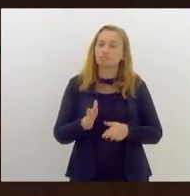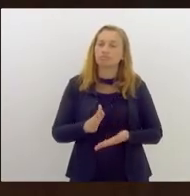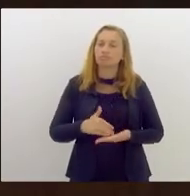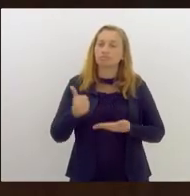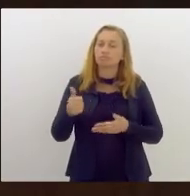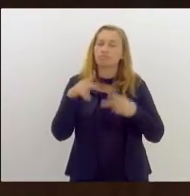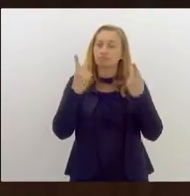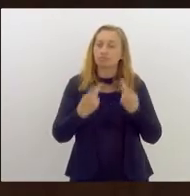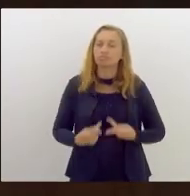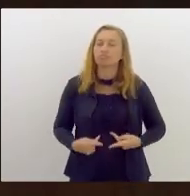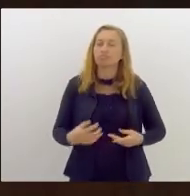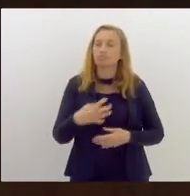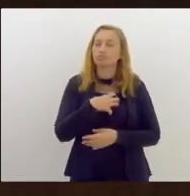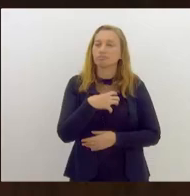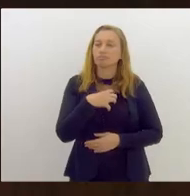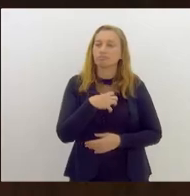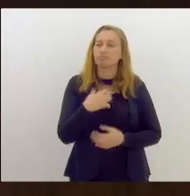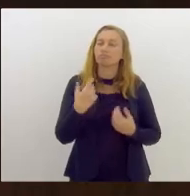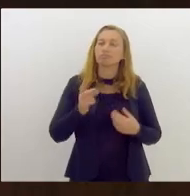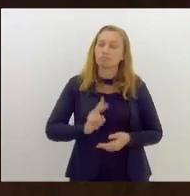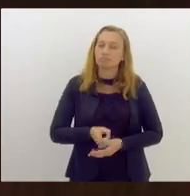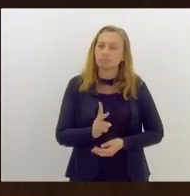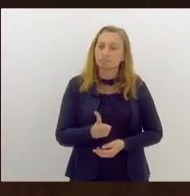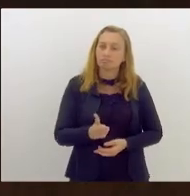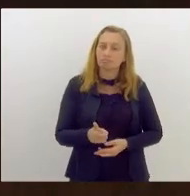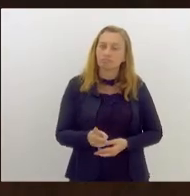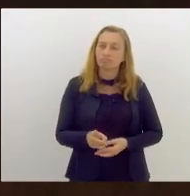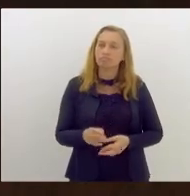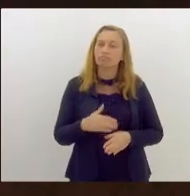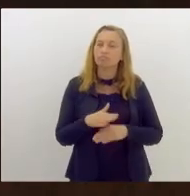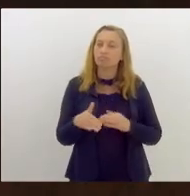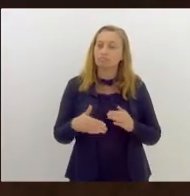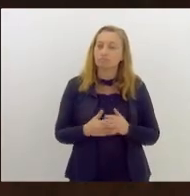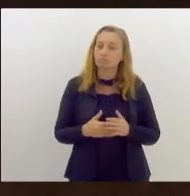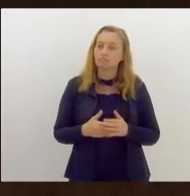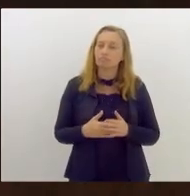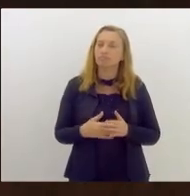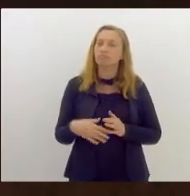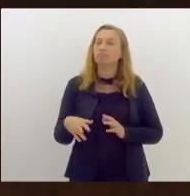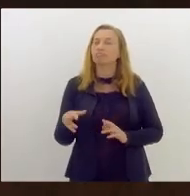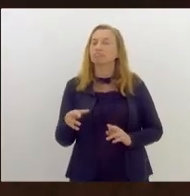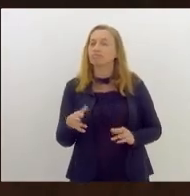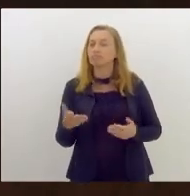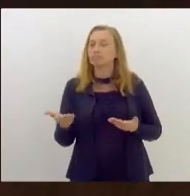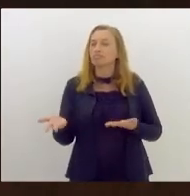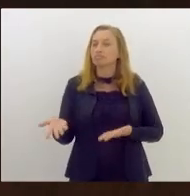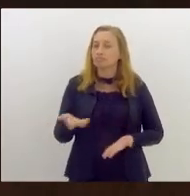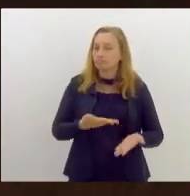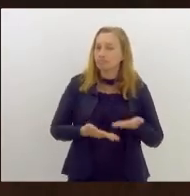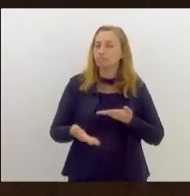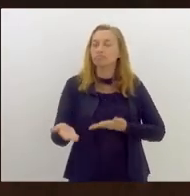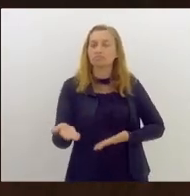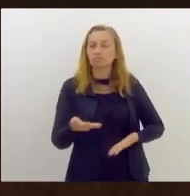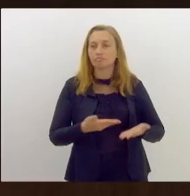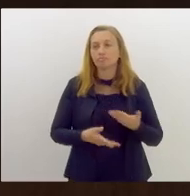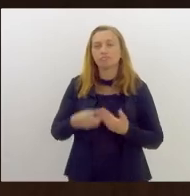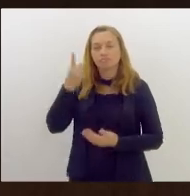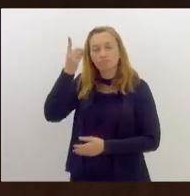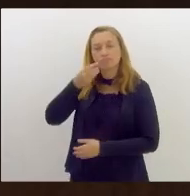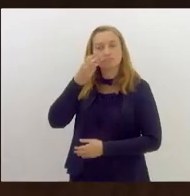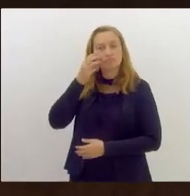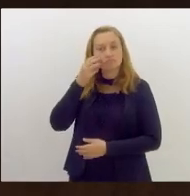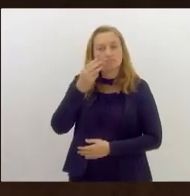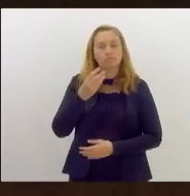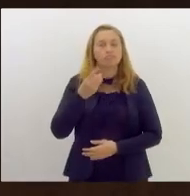humana Então nesse sentido a gente continua fazendo todo o processo de mediação né com ajuda Deputado Valdete